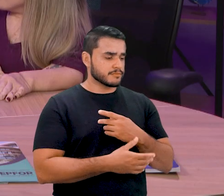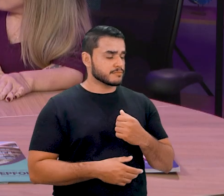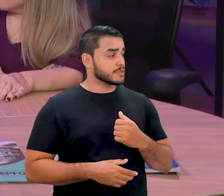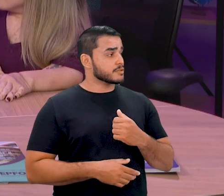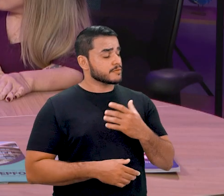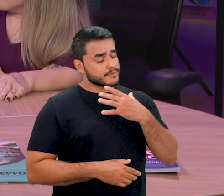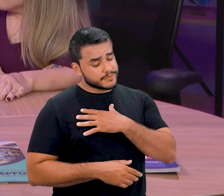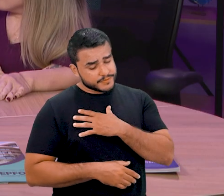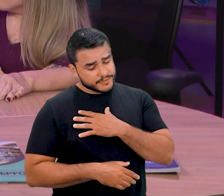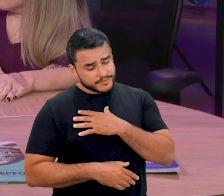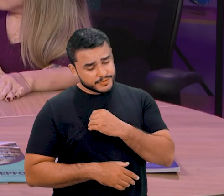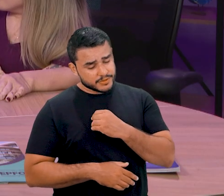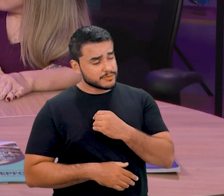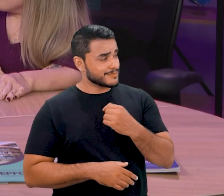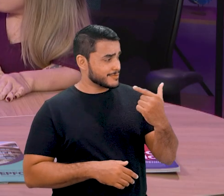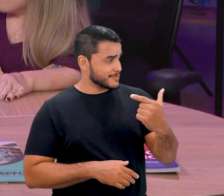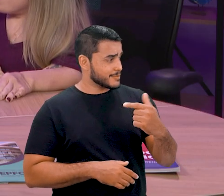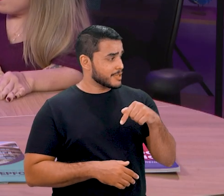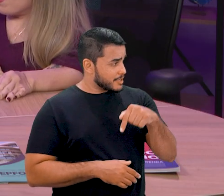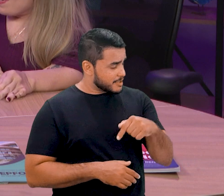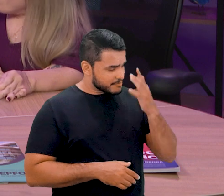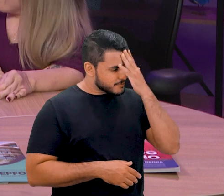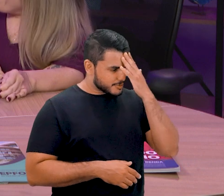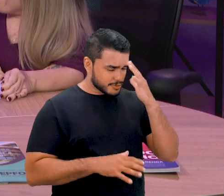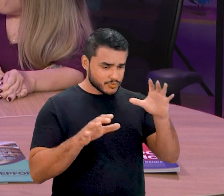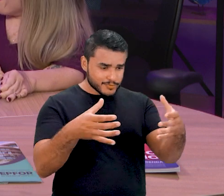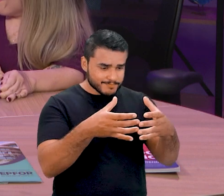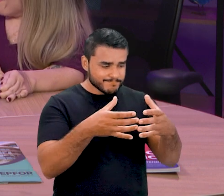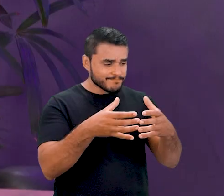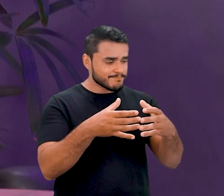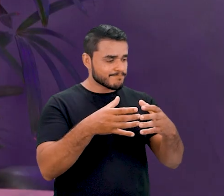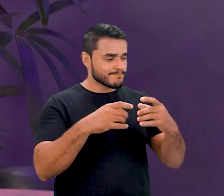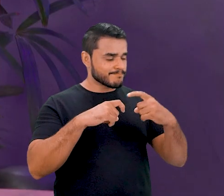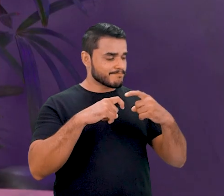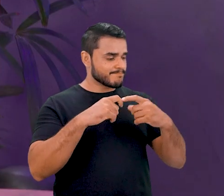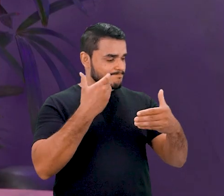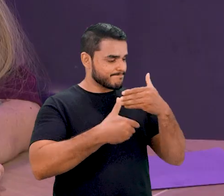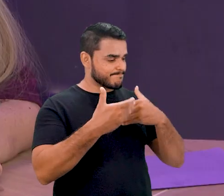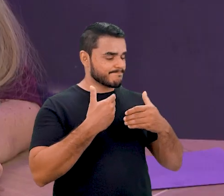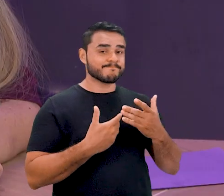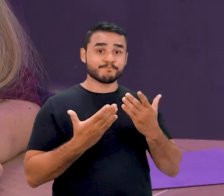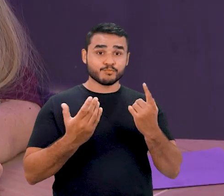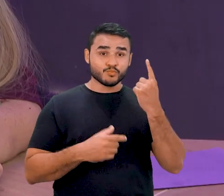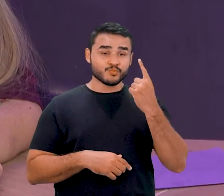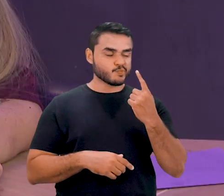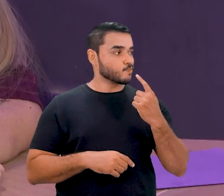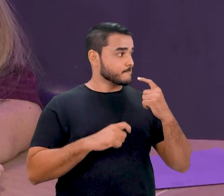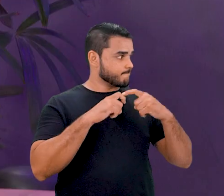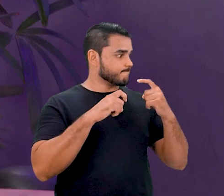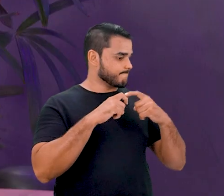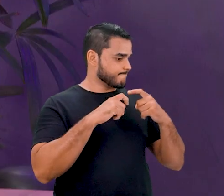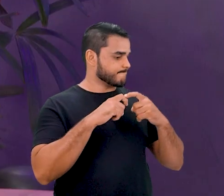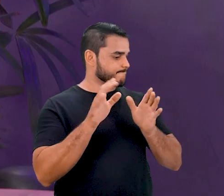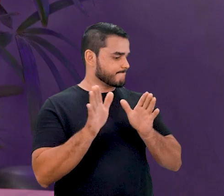com uma equipe diferente. Deve ter sido lindo. Sim, viu? Se vocês quiserem procurar um obstetra acessível.